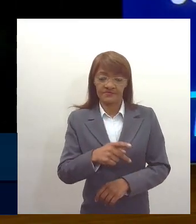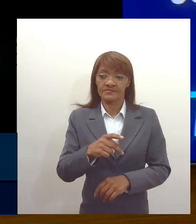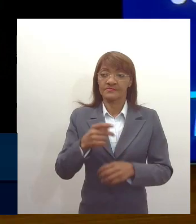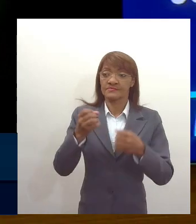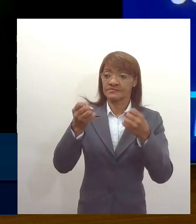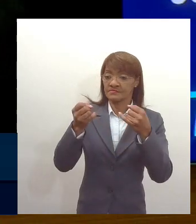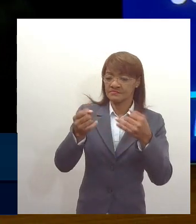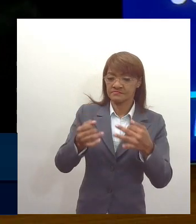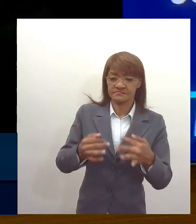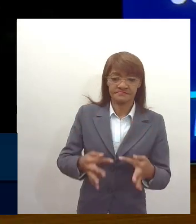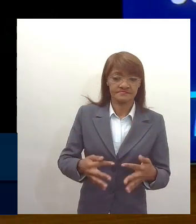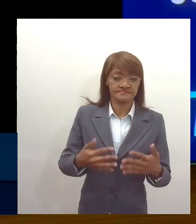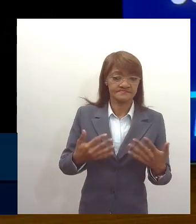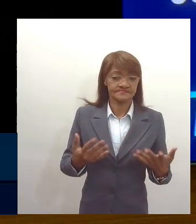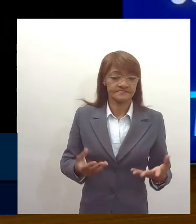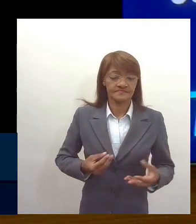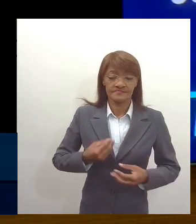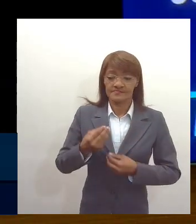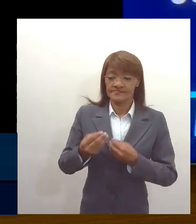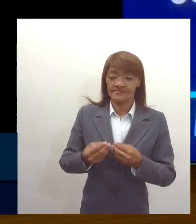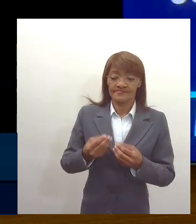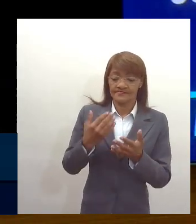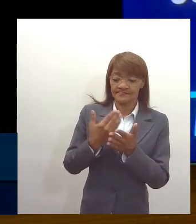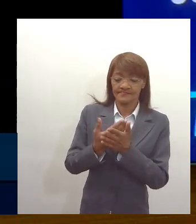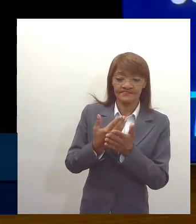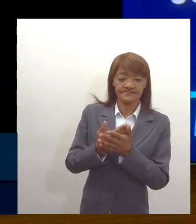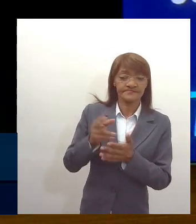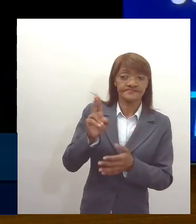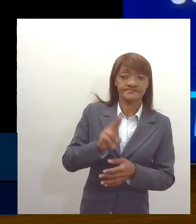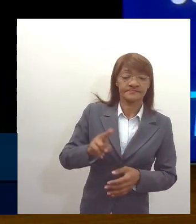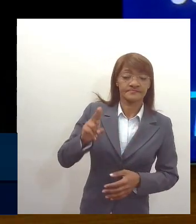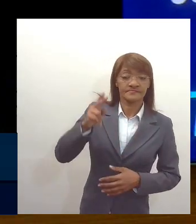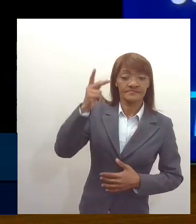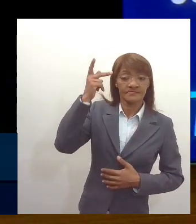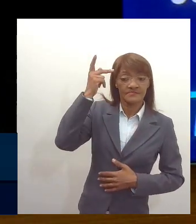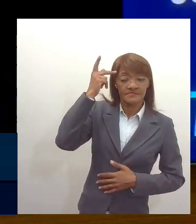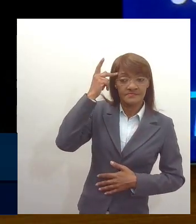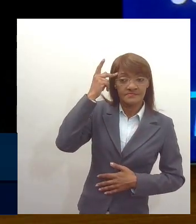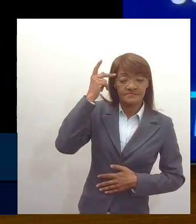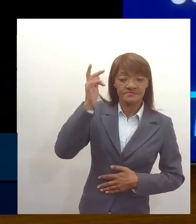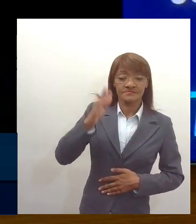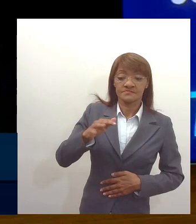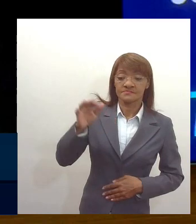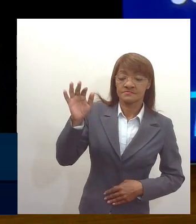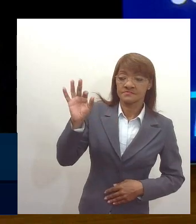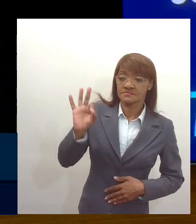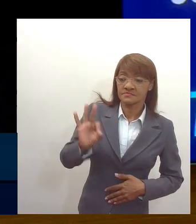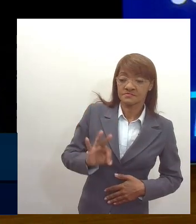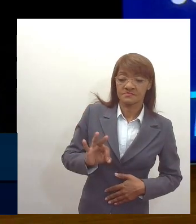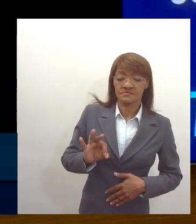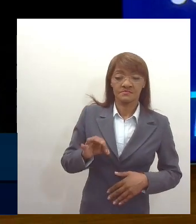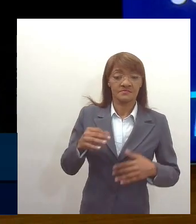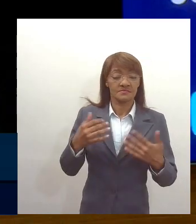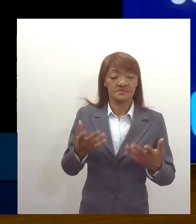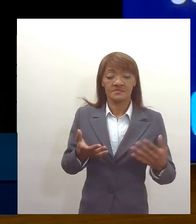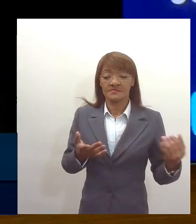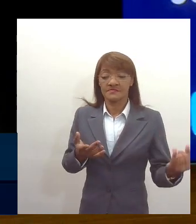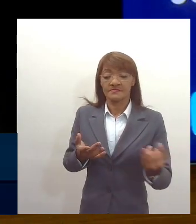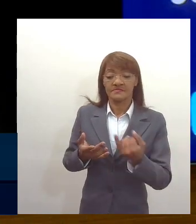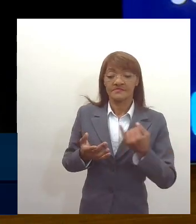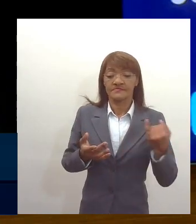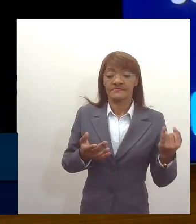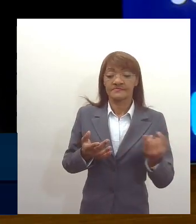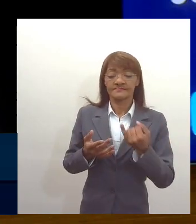universidade lá em São Paulo pelas cotas. Então, a importância, né, dessas